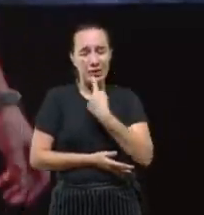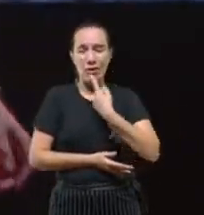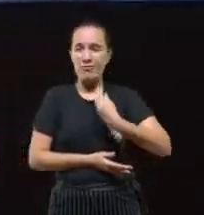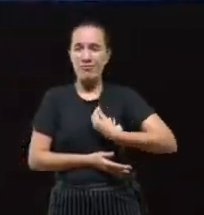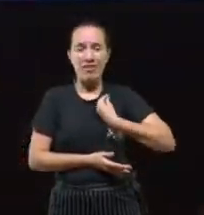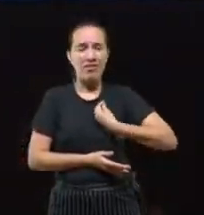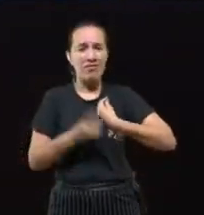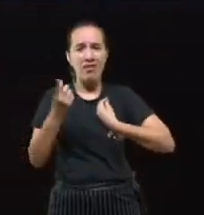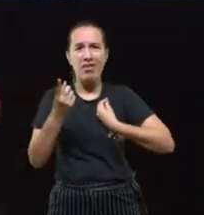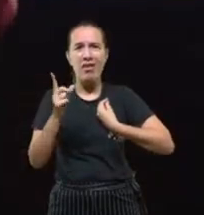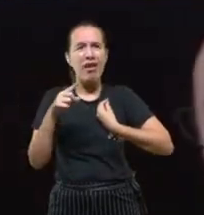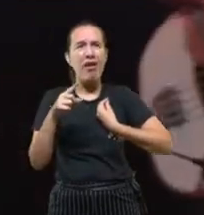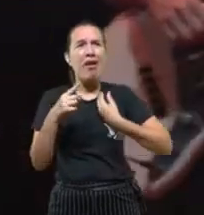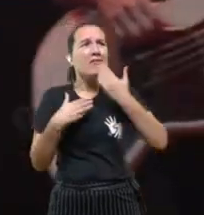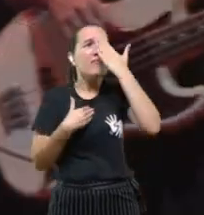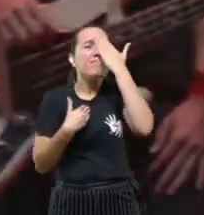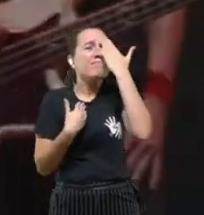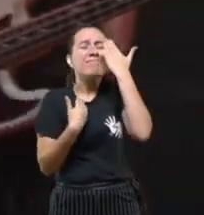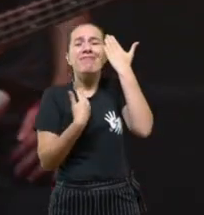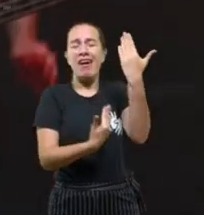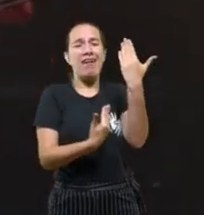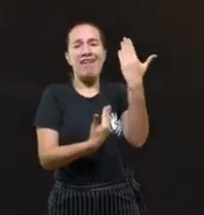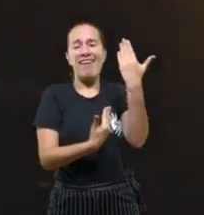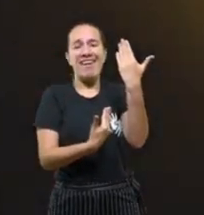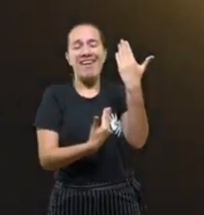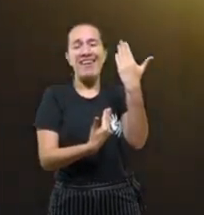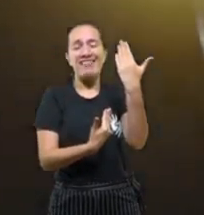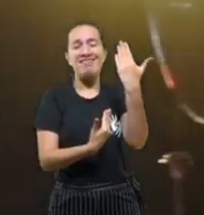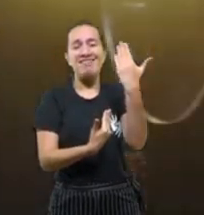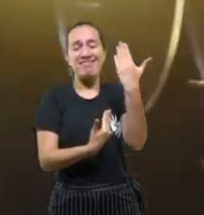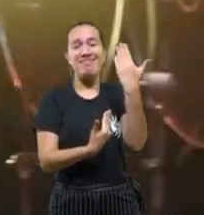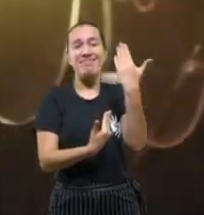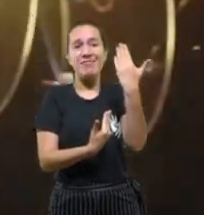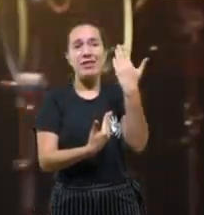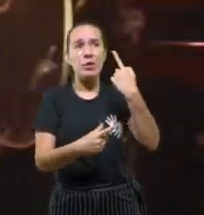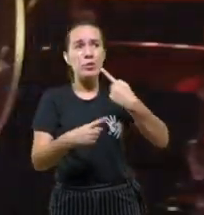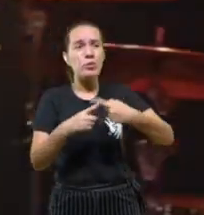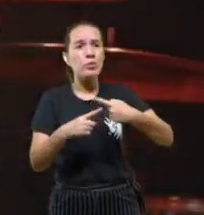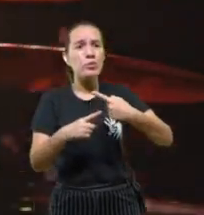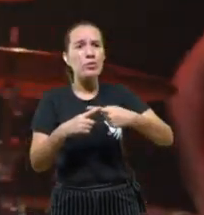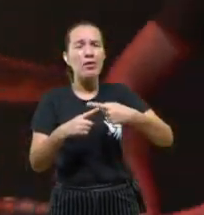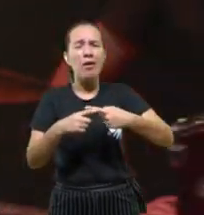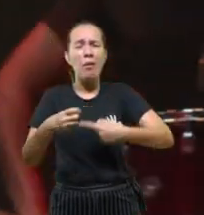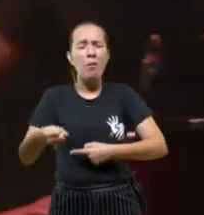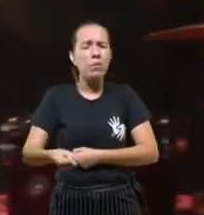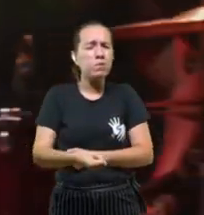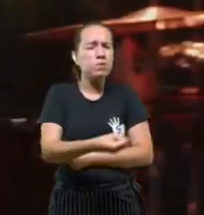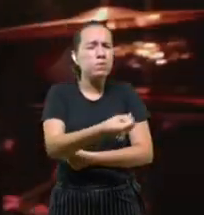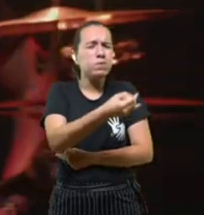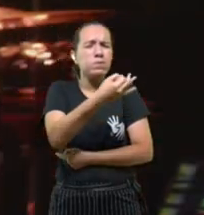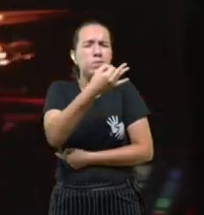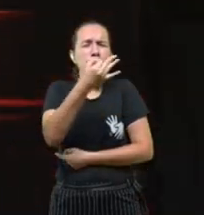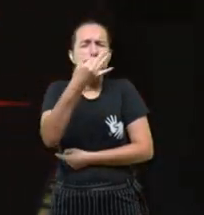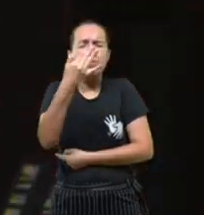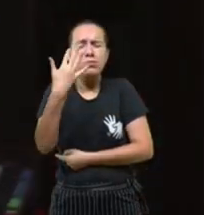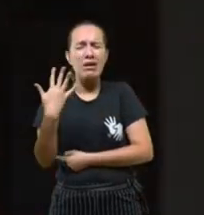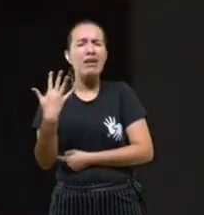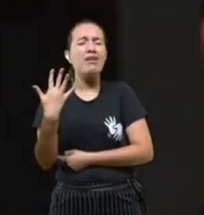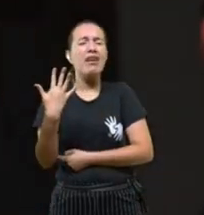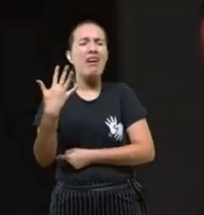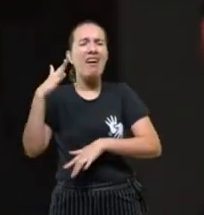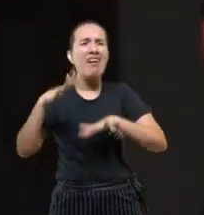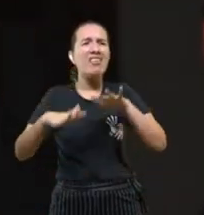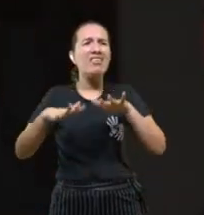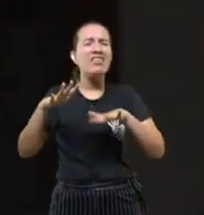Estamos tão gratos, quando tantas coisas, às vezes, quando